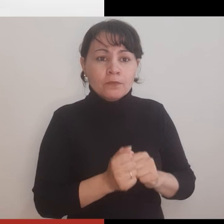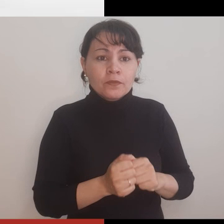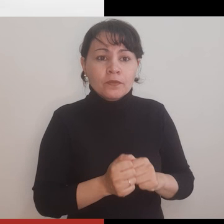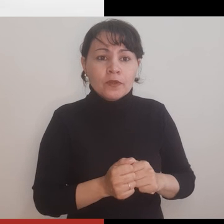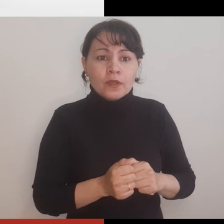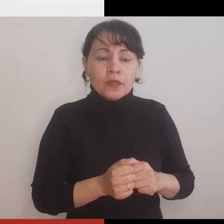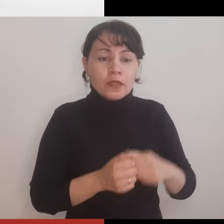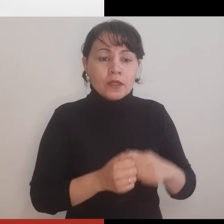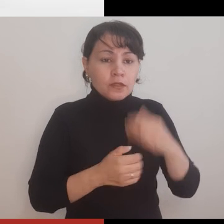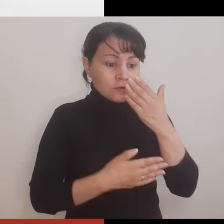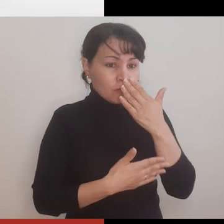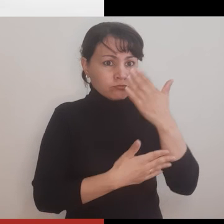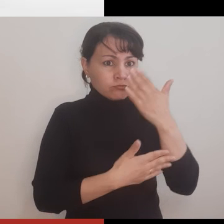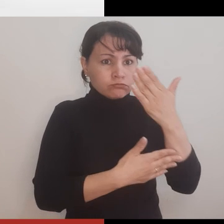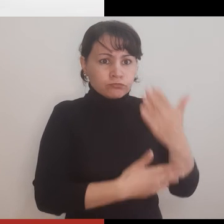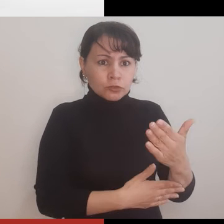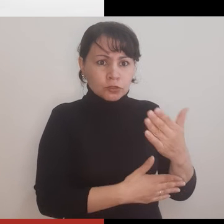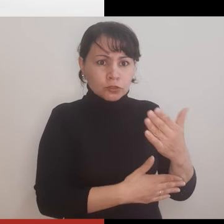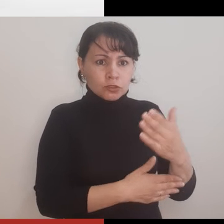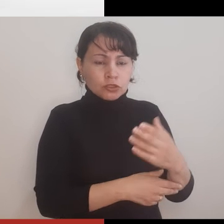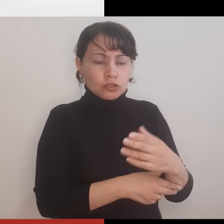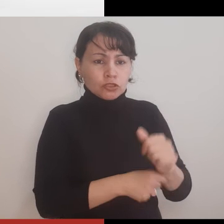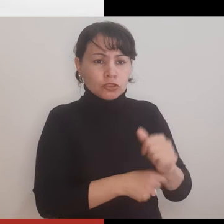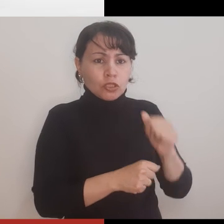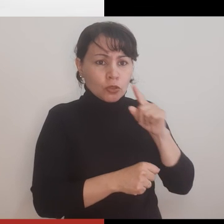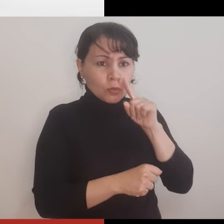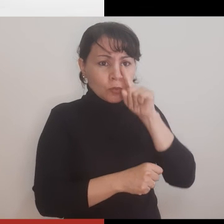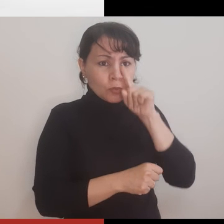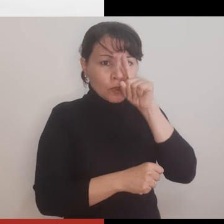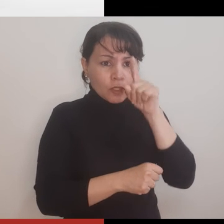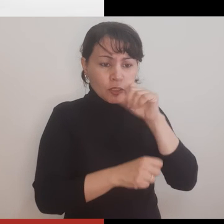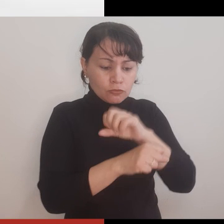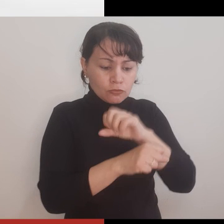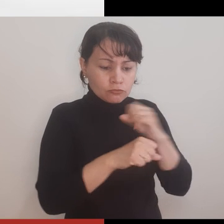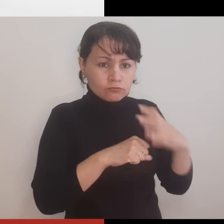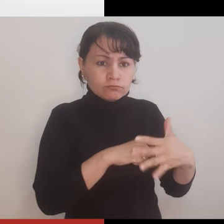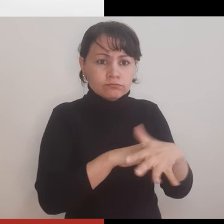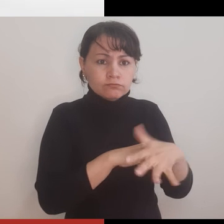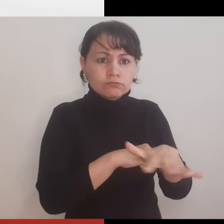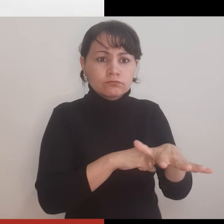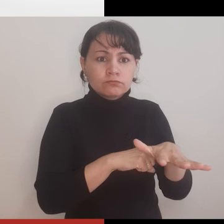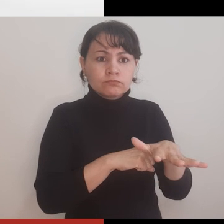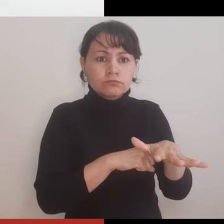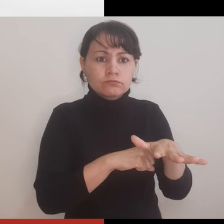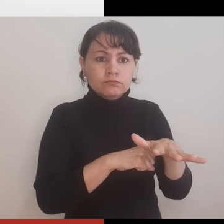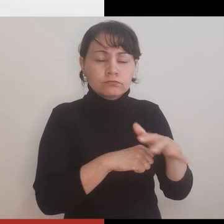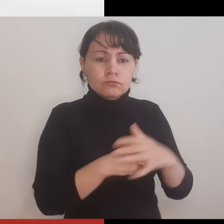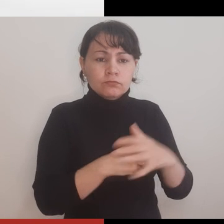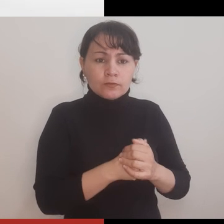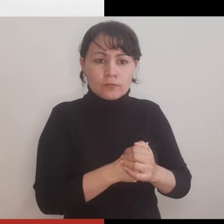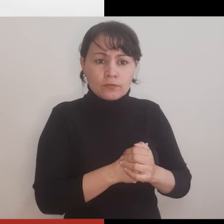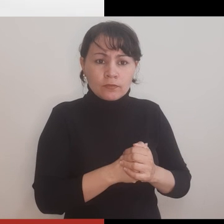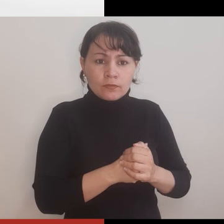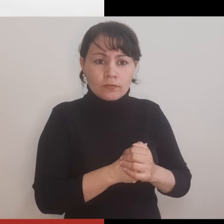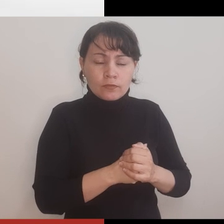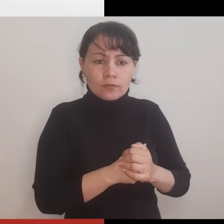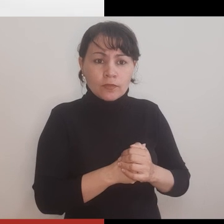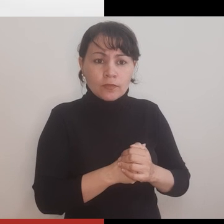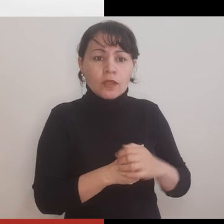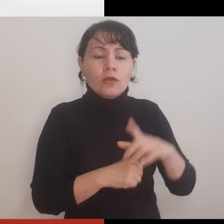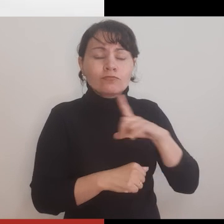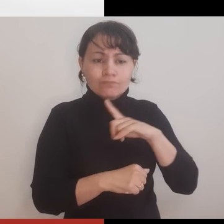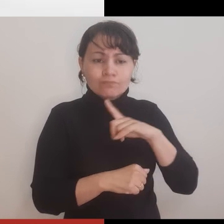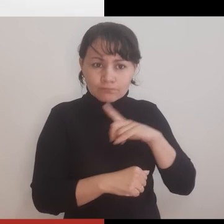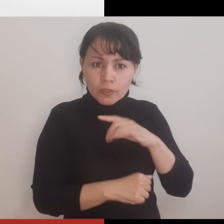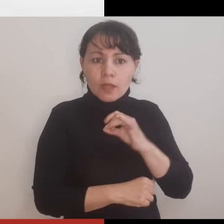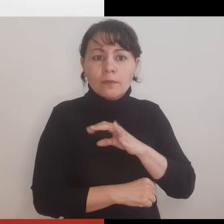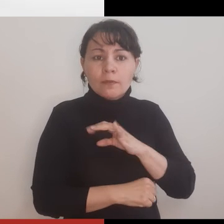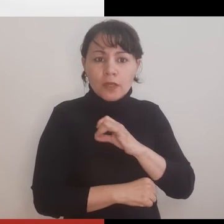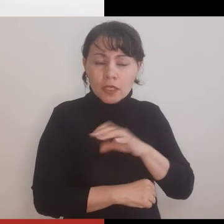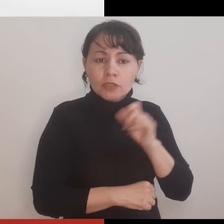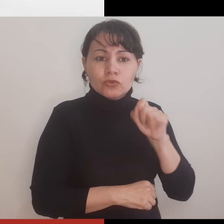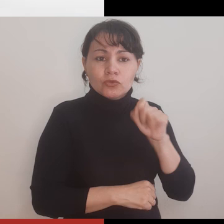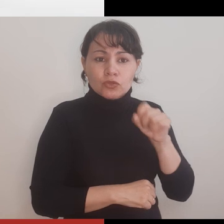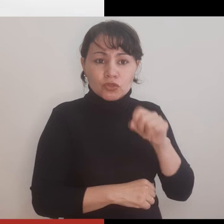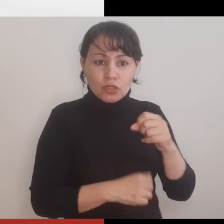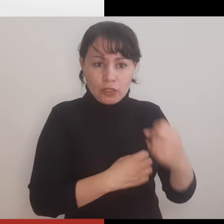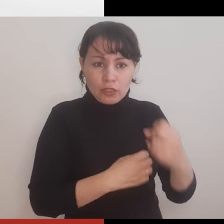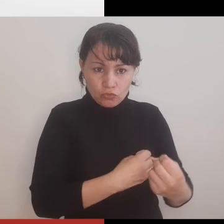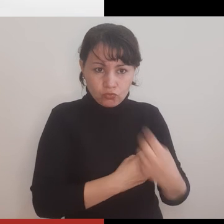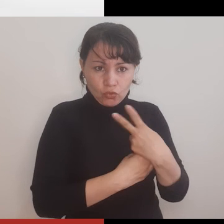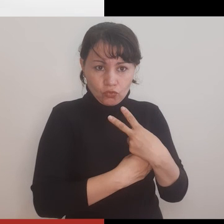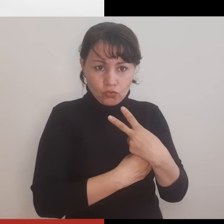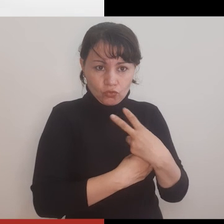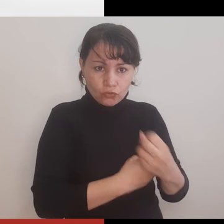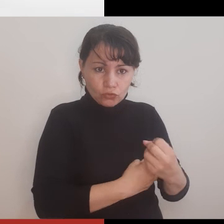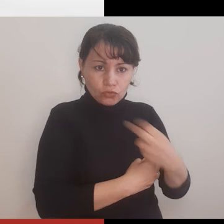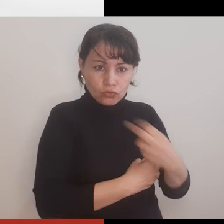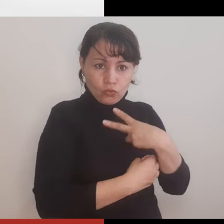está na linha de frente, né, da pandemia, então ele tem medo, sim, de se